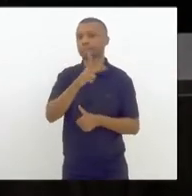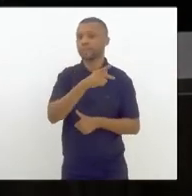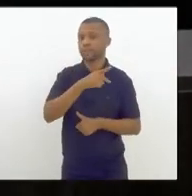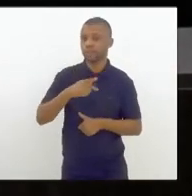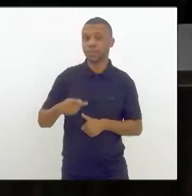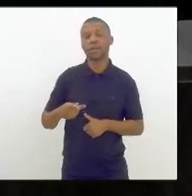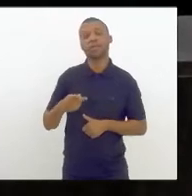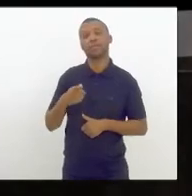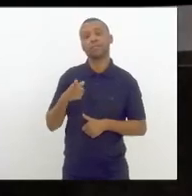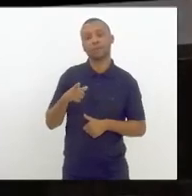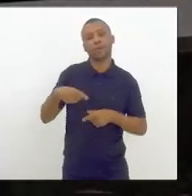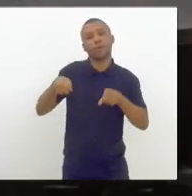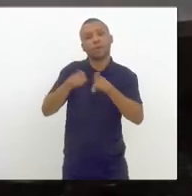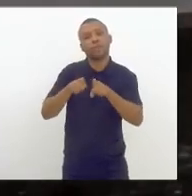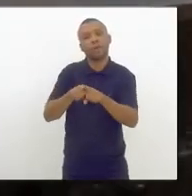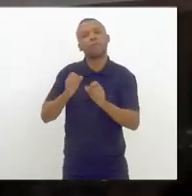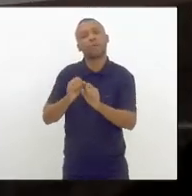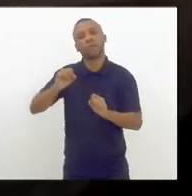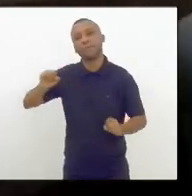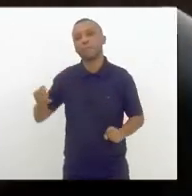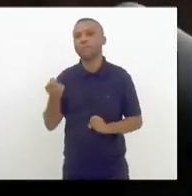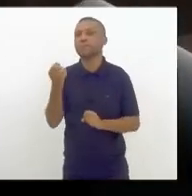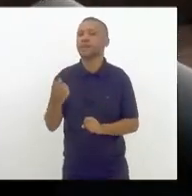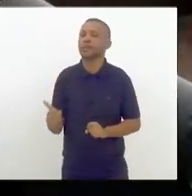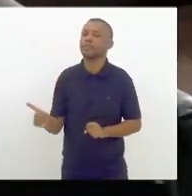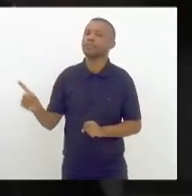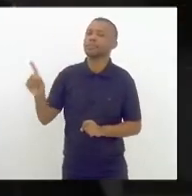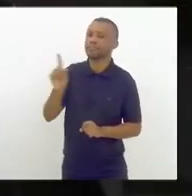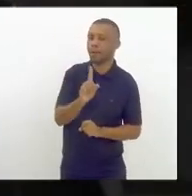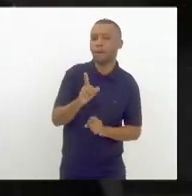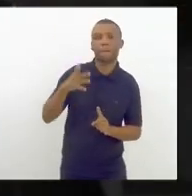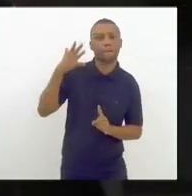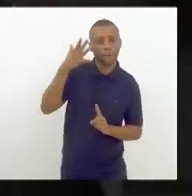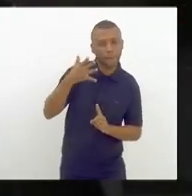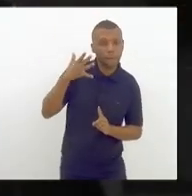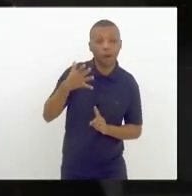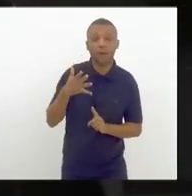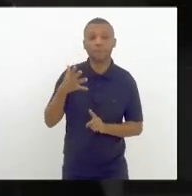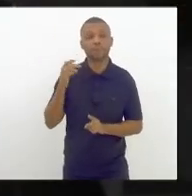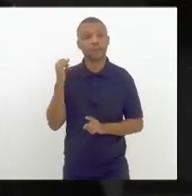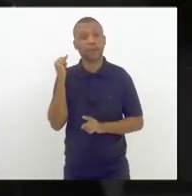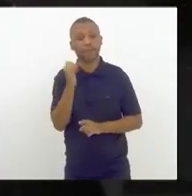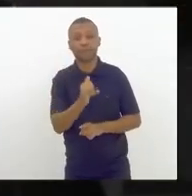que eu pudesse fazer o uso da palavra também 10 minutos